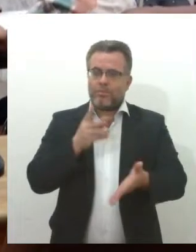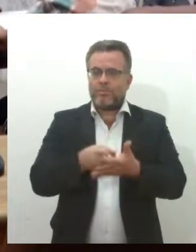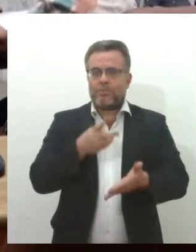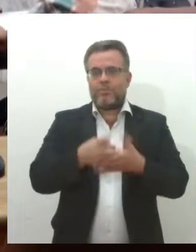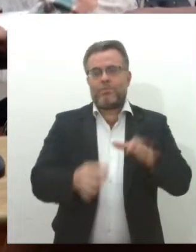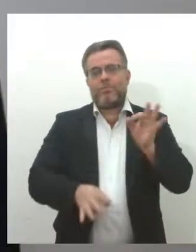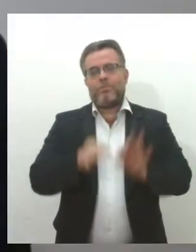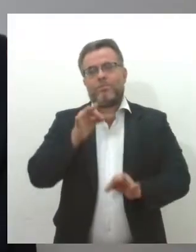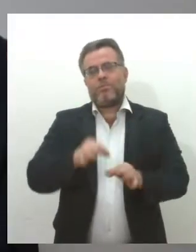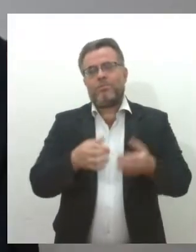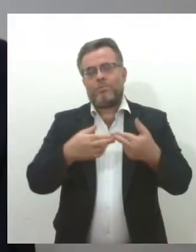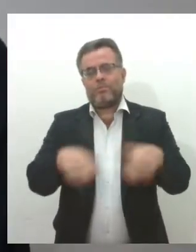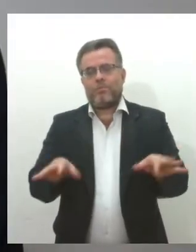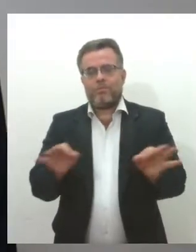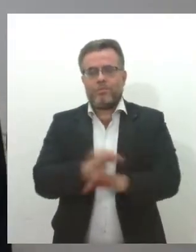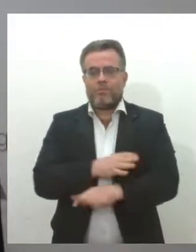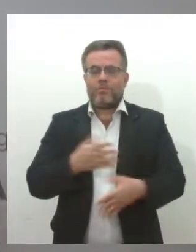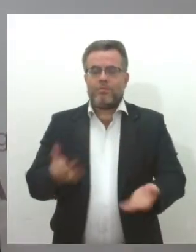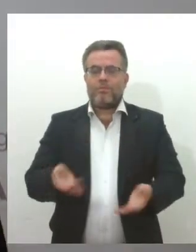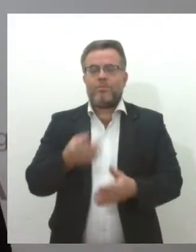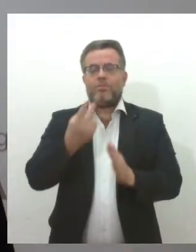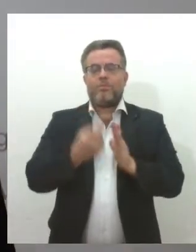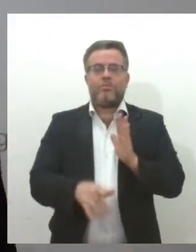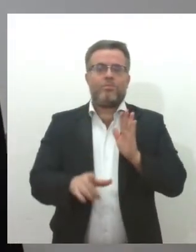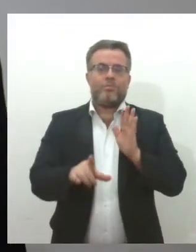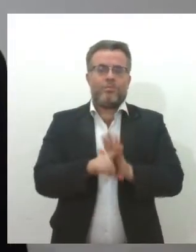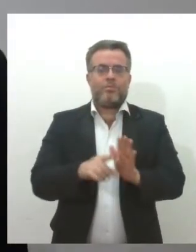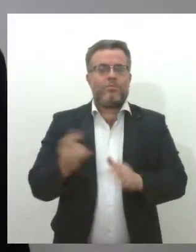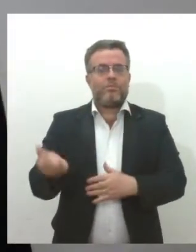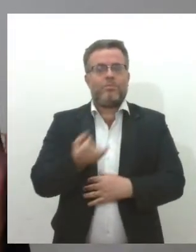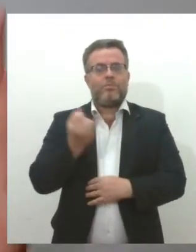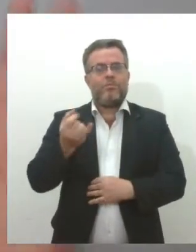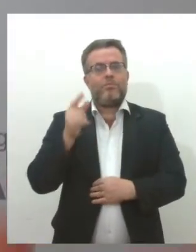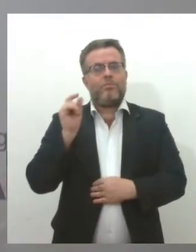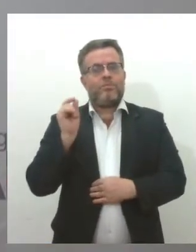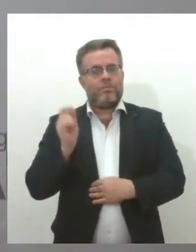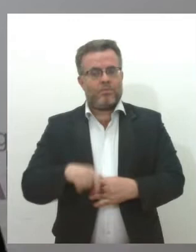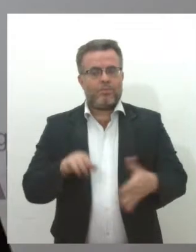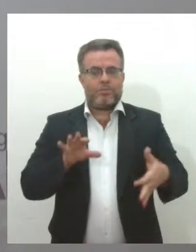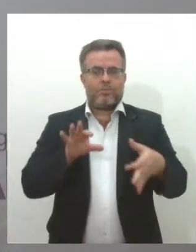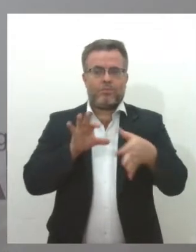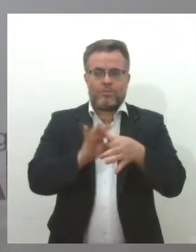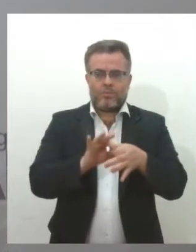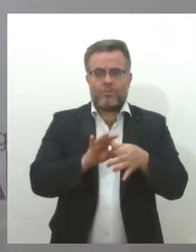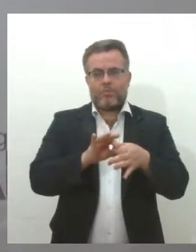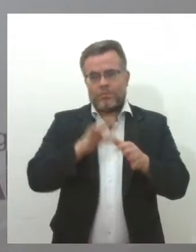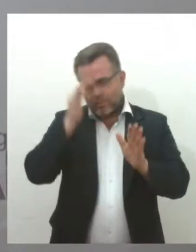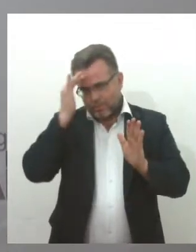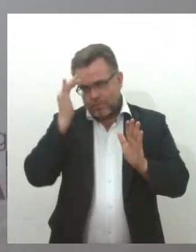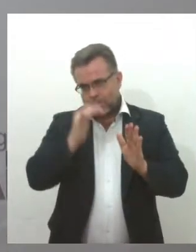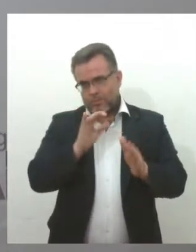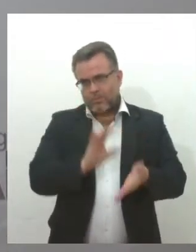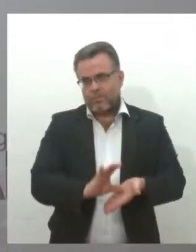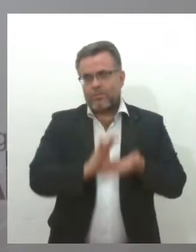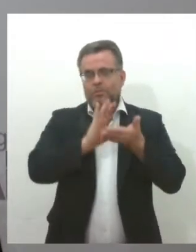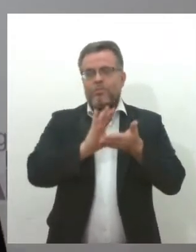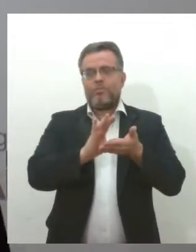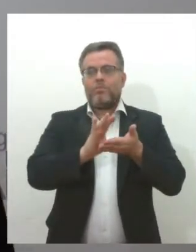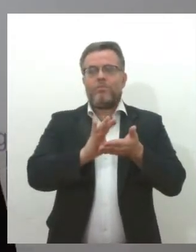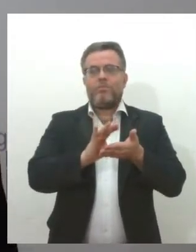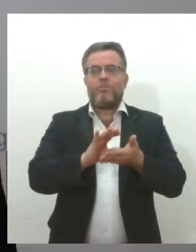Justiça restaurativa um projeto importante em consonância com que estabelece o Conselho Nacional de Justiça